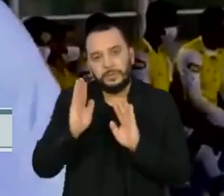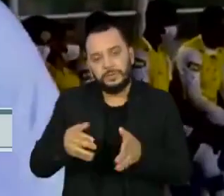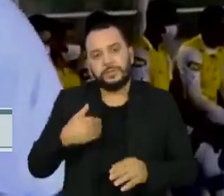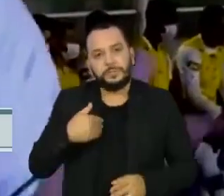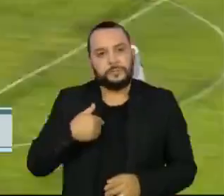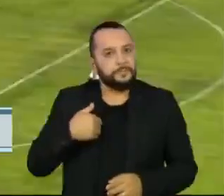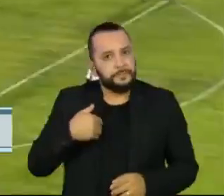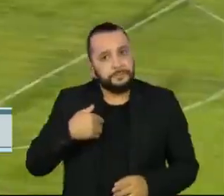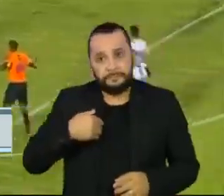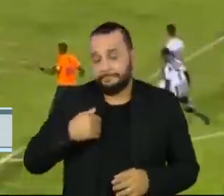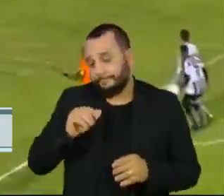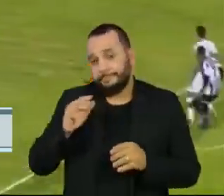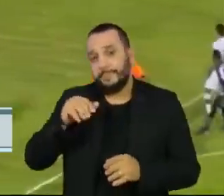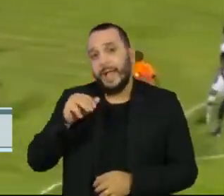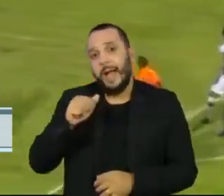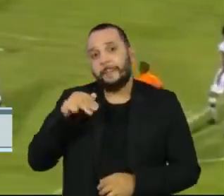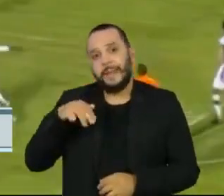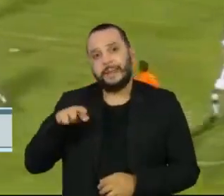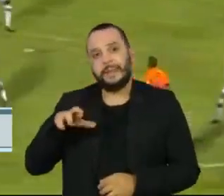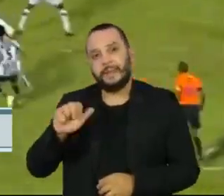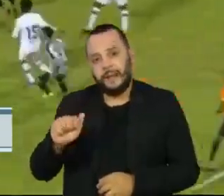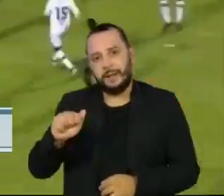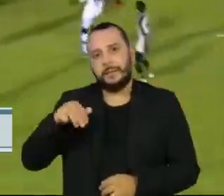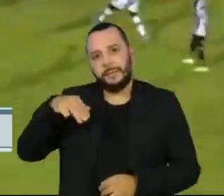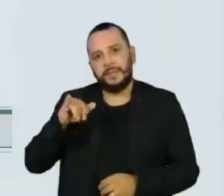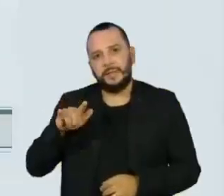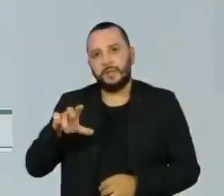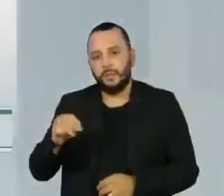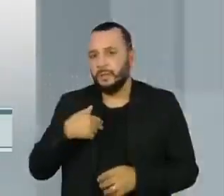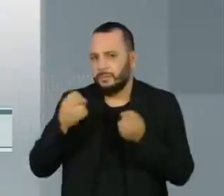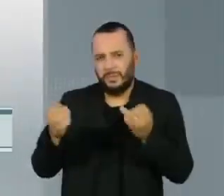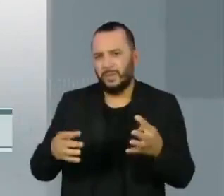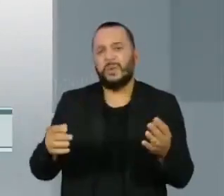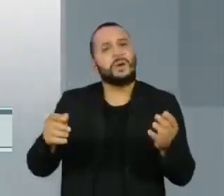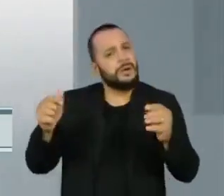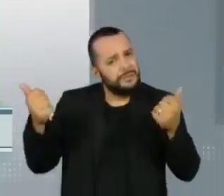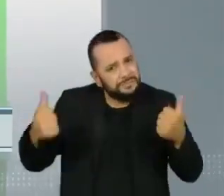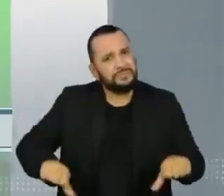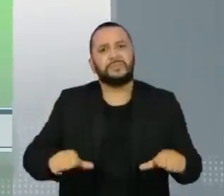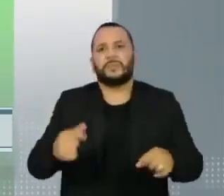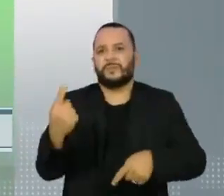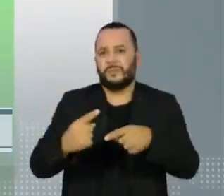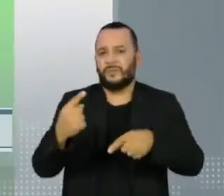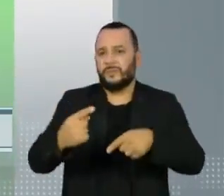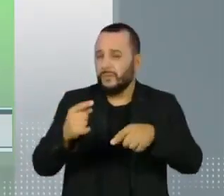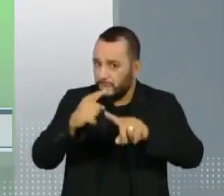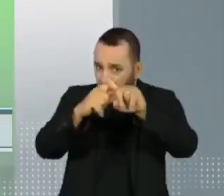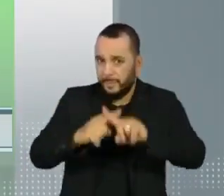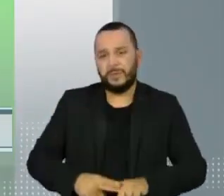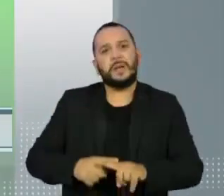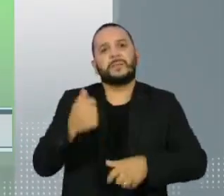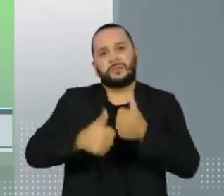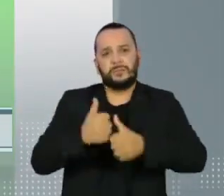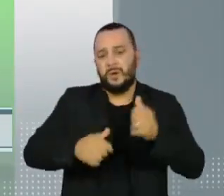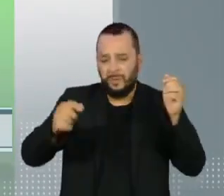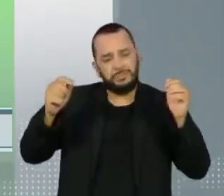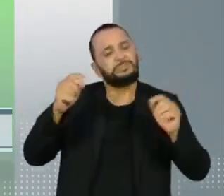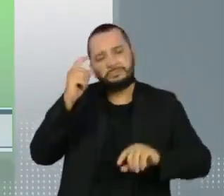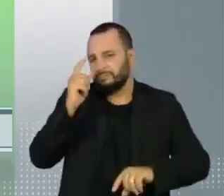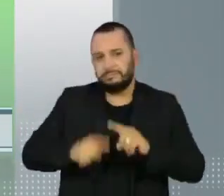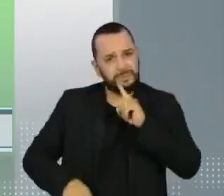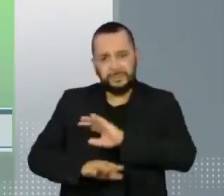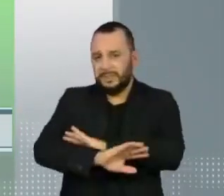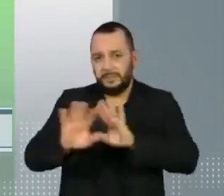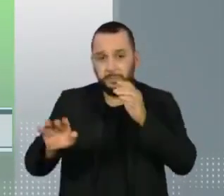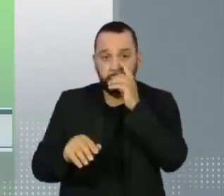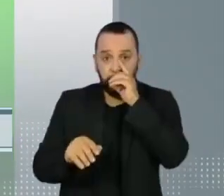questionou a necessidade de jogos de futebol no Brasil neste início de ano. Segundo a tabela divulgada pela CBF na Copa do Brasil, campeonato que começa